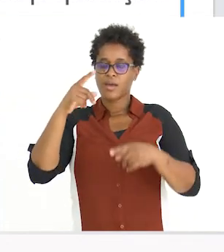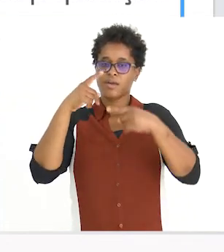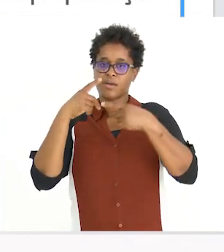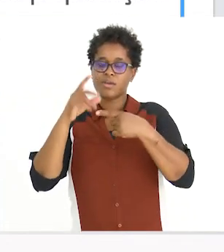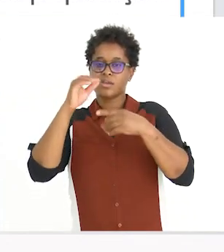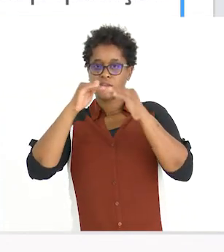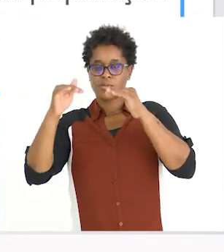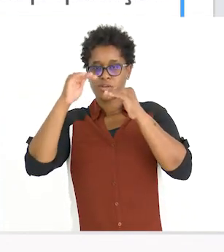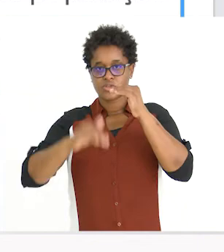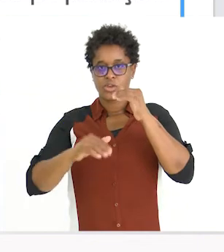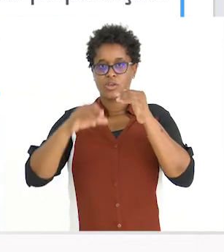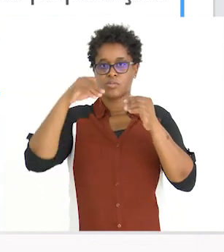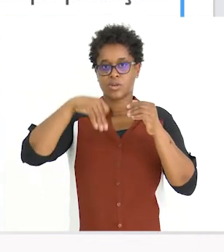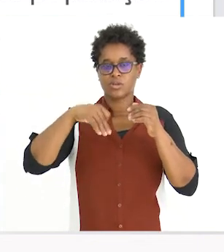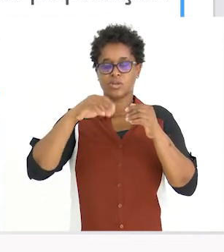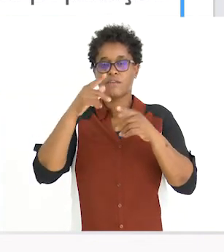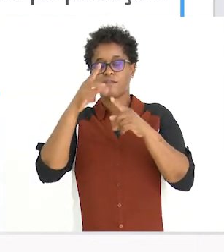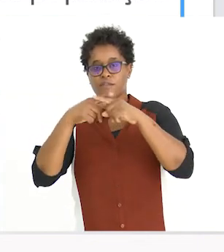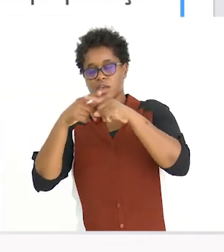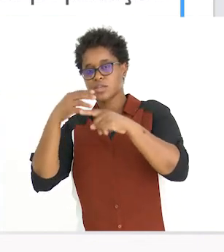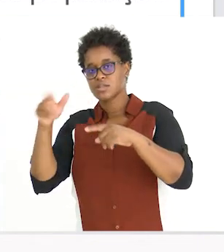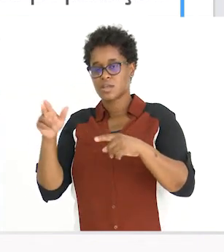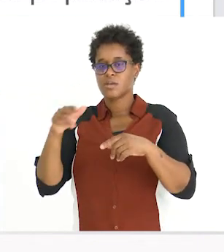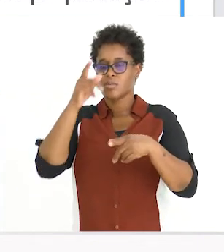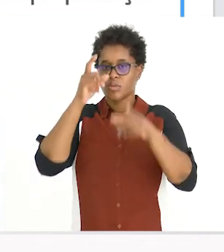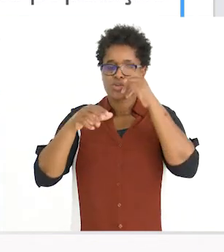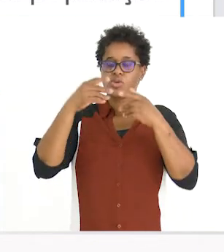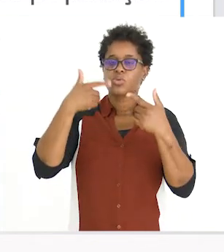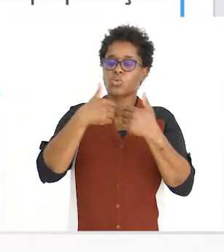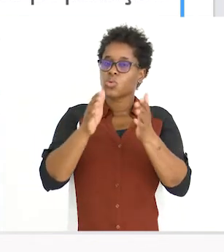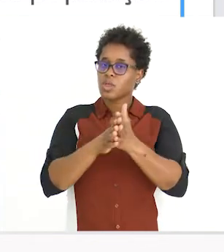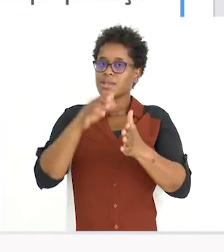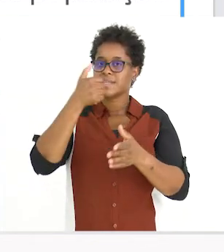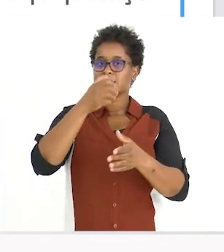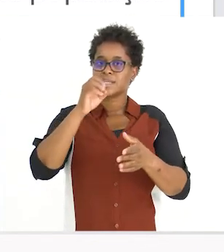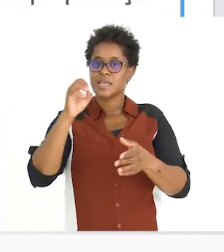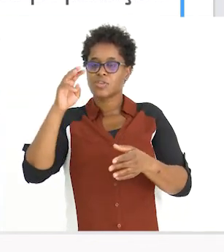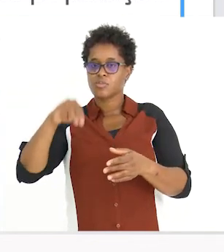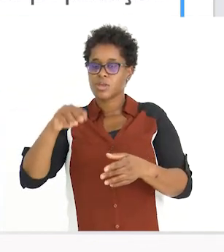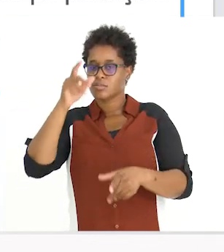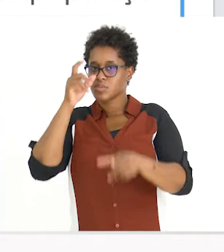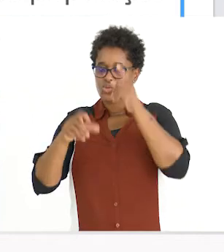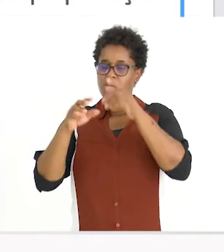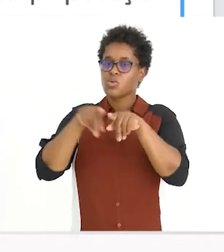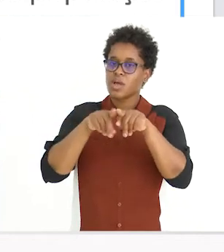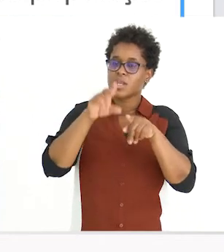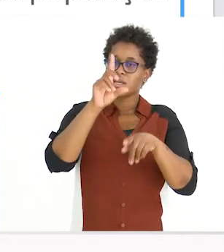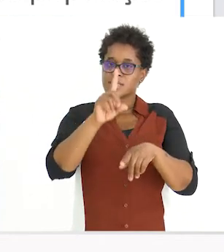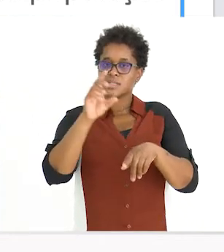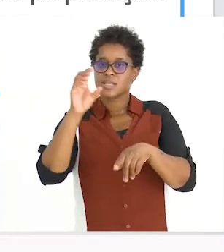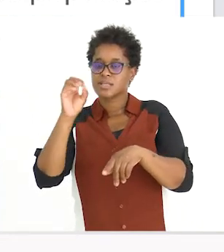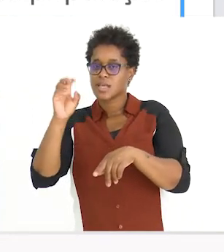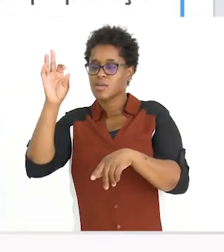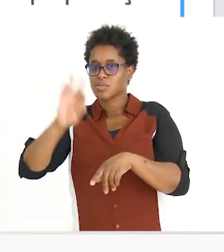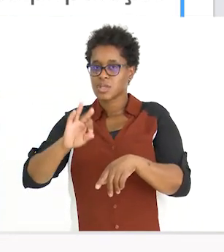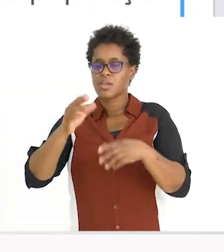ativa, 300 mil pessoas e a população total, 500 mil pessoas vezes 100, que dá 60%. Mandei